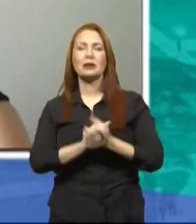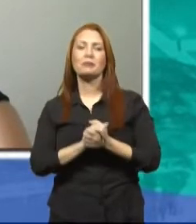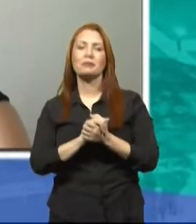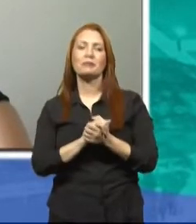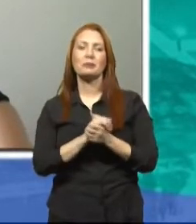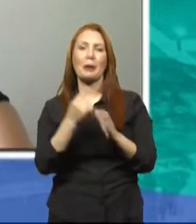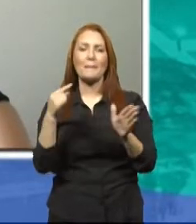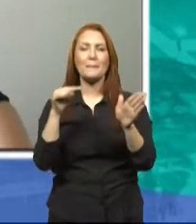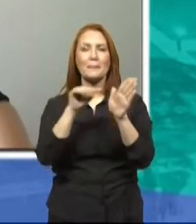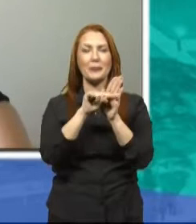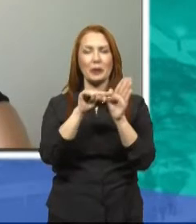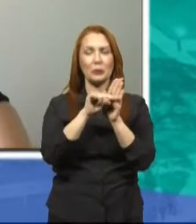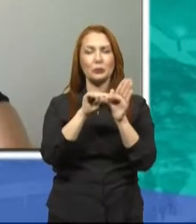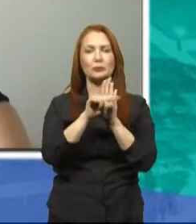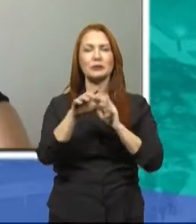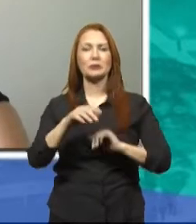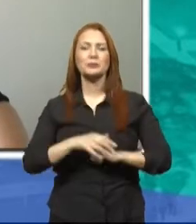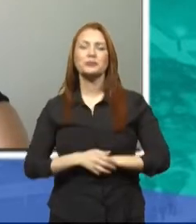fazendo essa pergunta